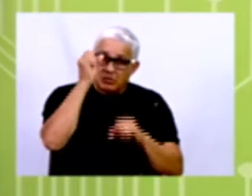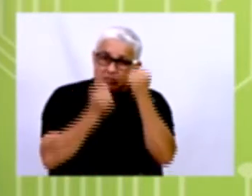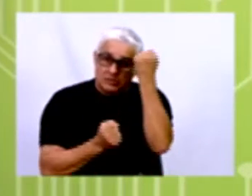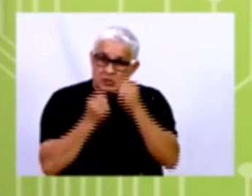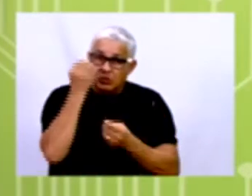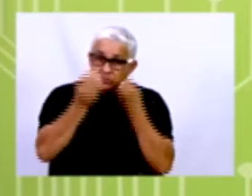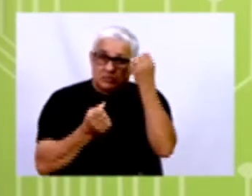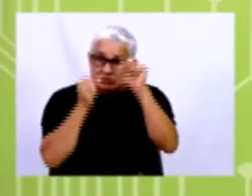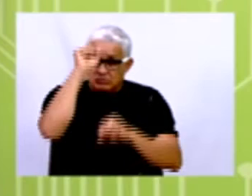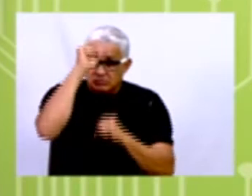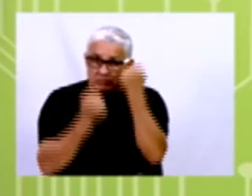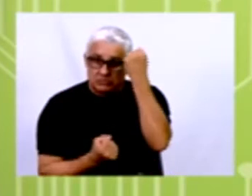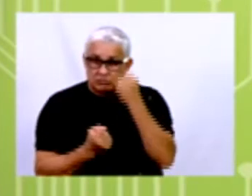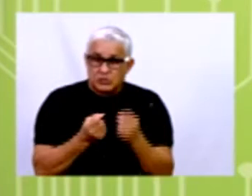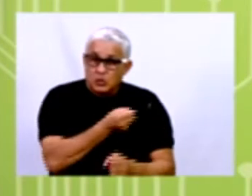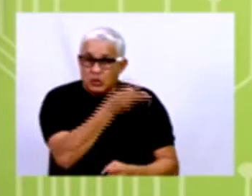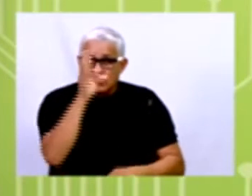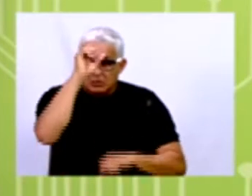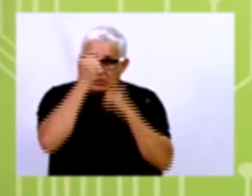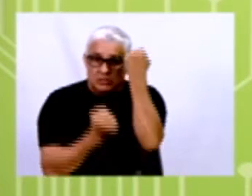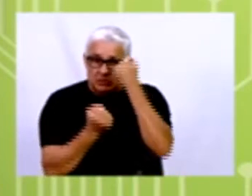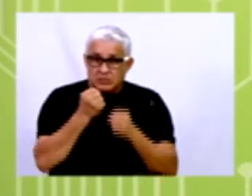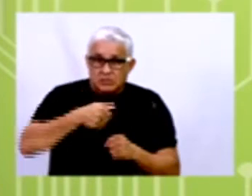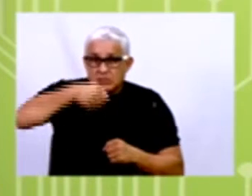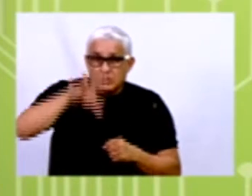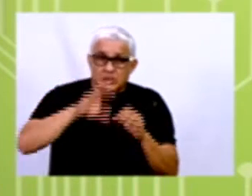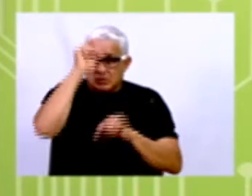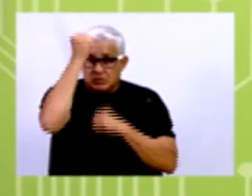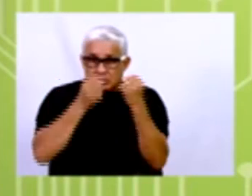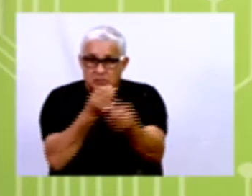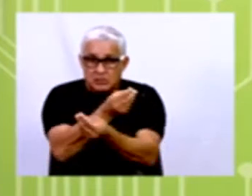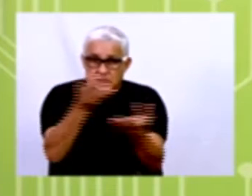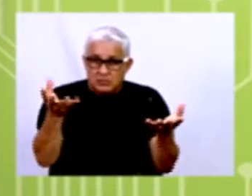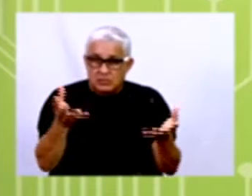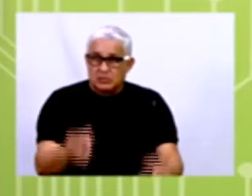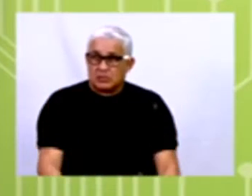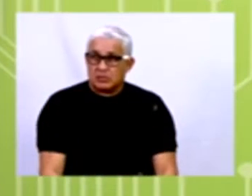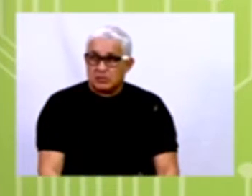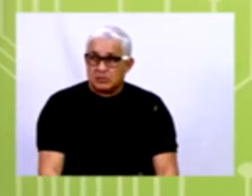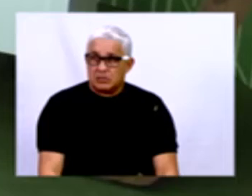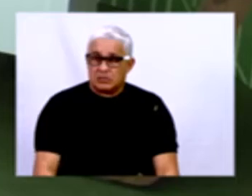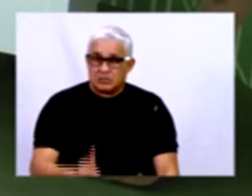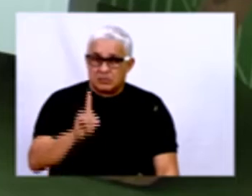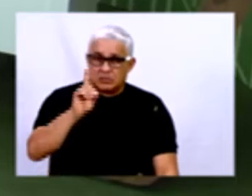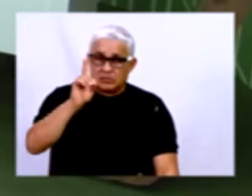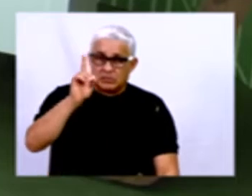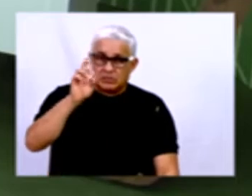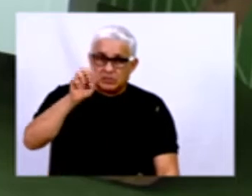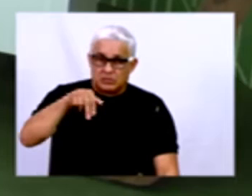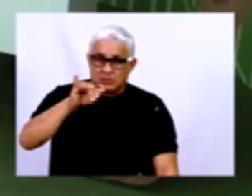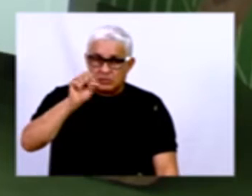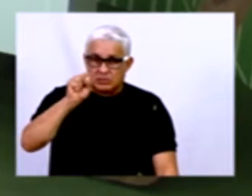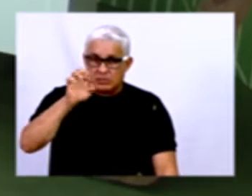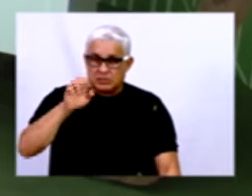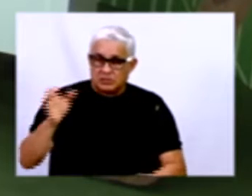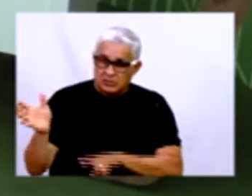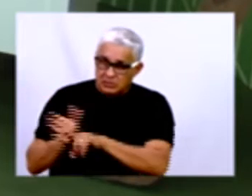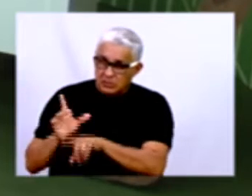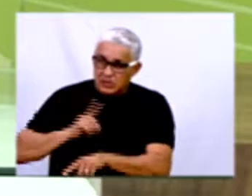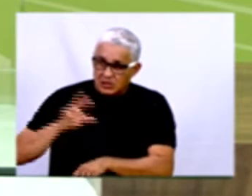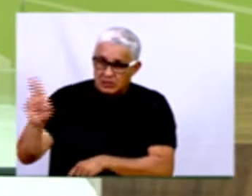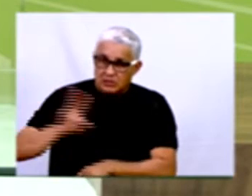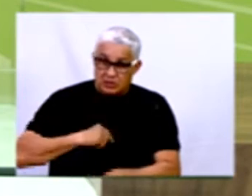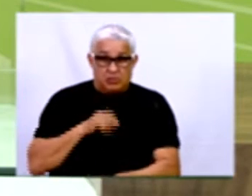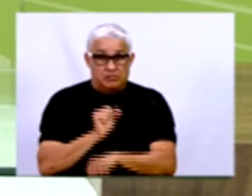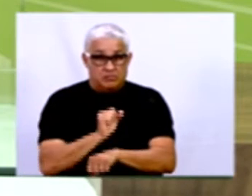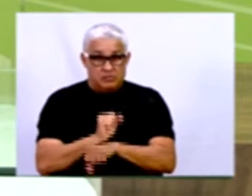como produzir, quanto produzir, para quem produzir. Professora Denise, algum comentário? Pessoal, estou aguardando